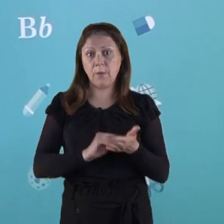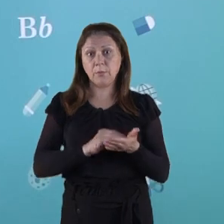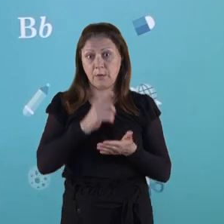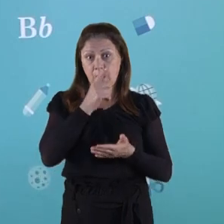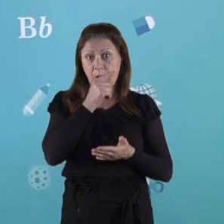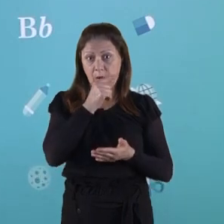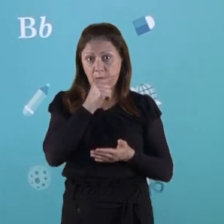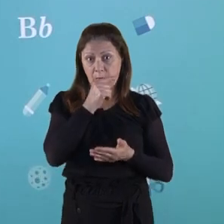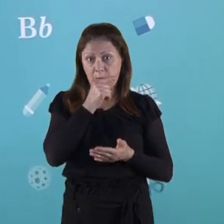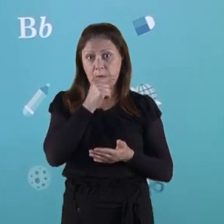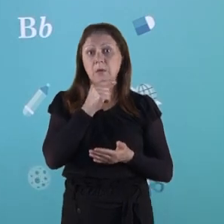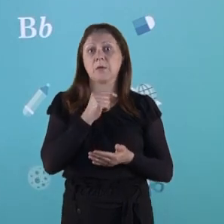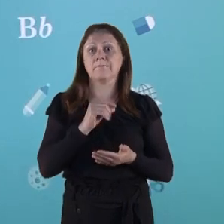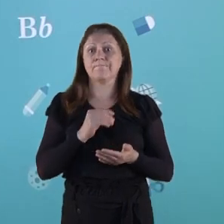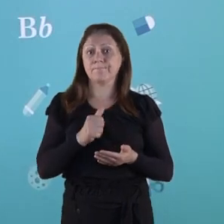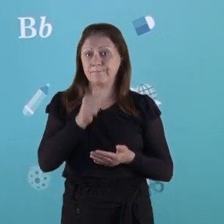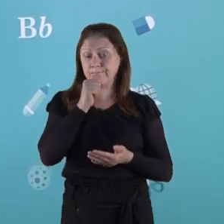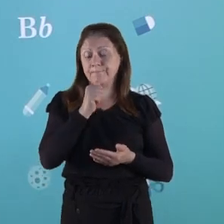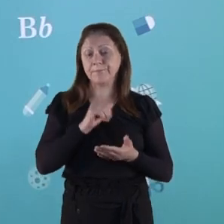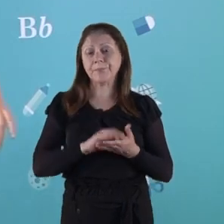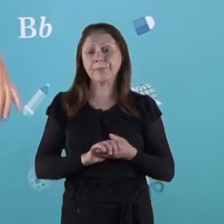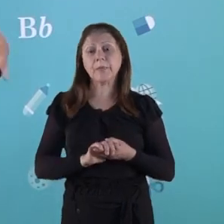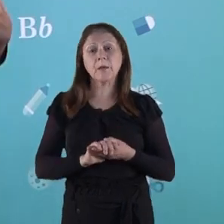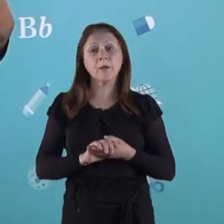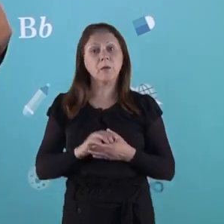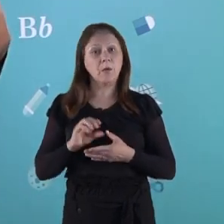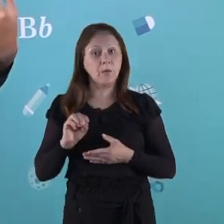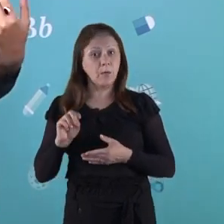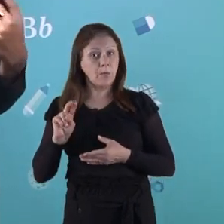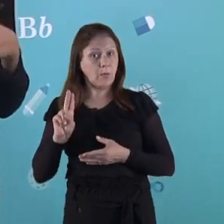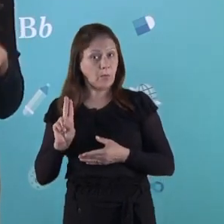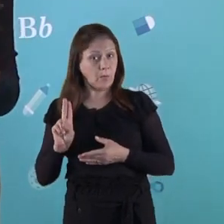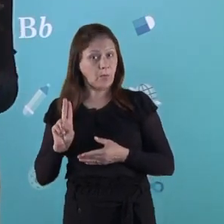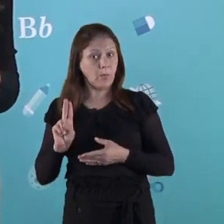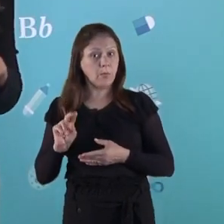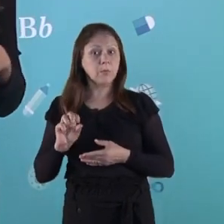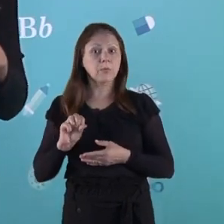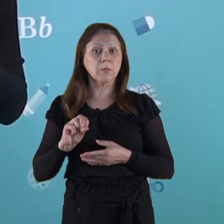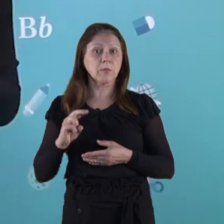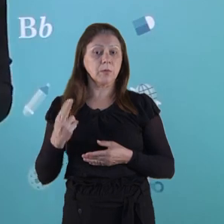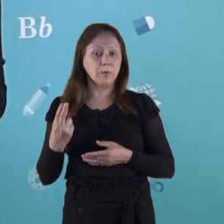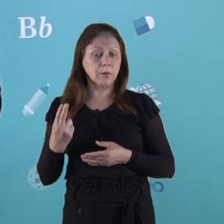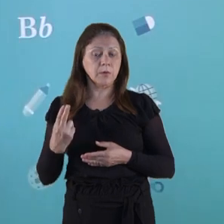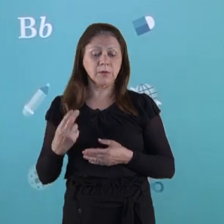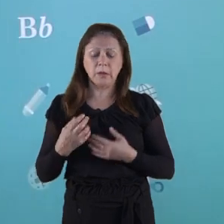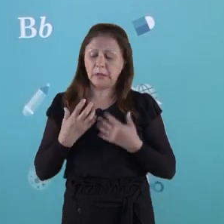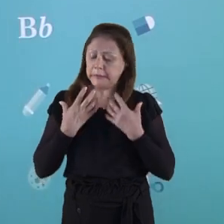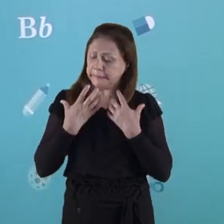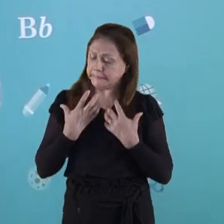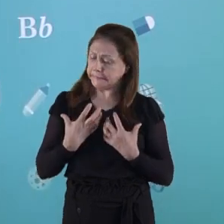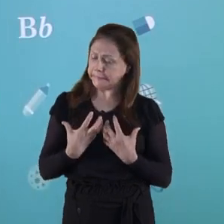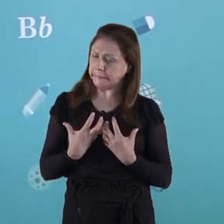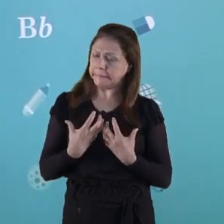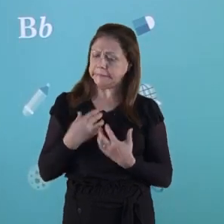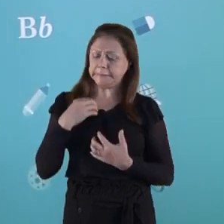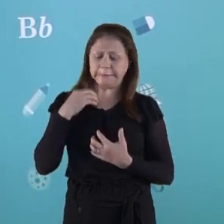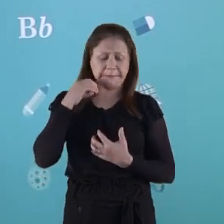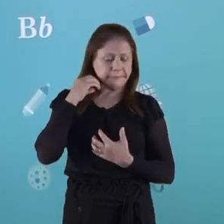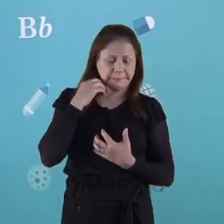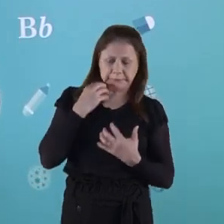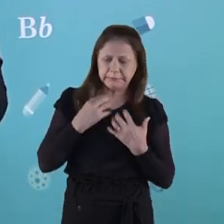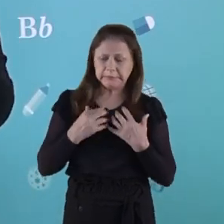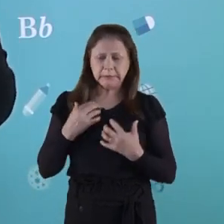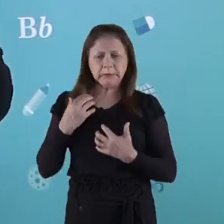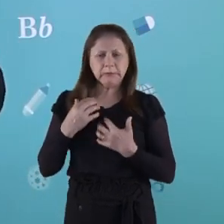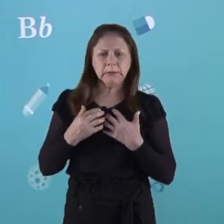água o suficiente. Não é assim que funciona? Ou então, por exemplo, eu estou muito estressada. E